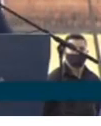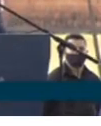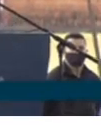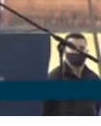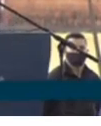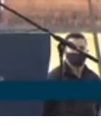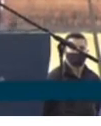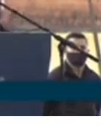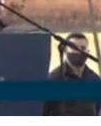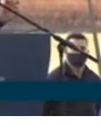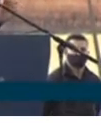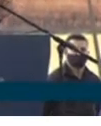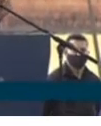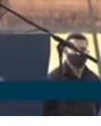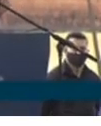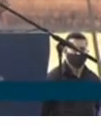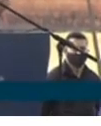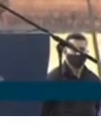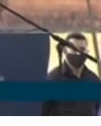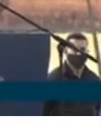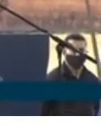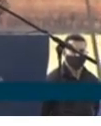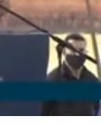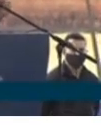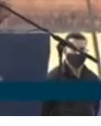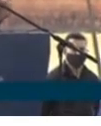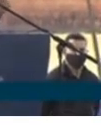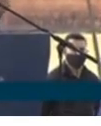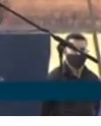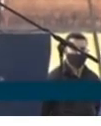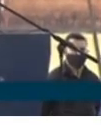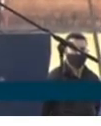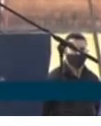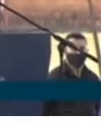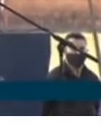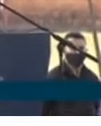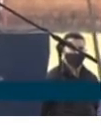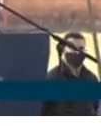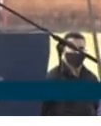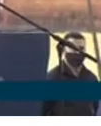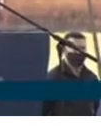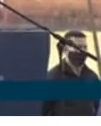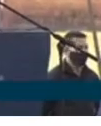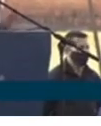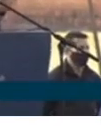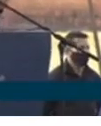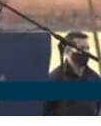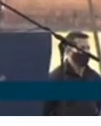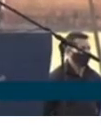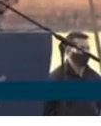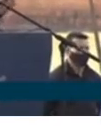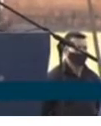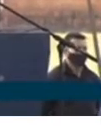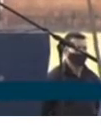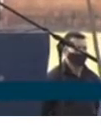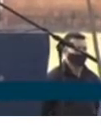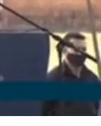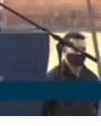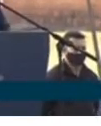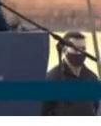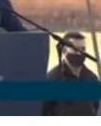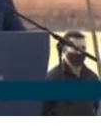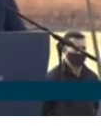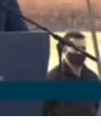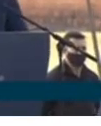todos vocês. Brasil acima de tudo. Mato Grosso acima de todos. Mato Grosso do Sul acima de